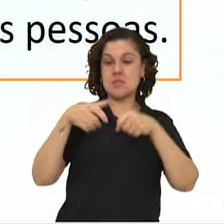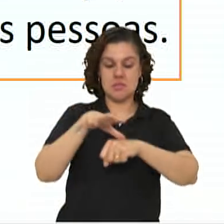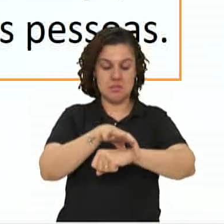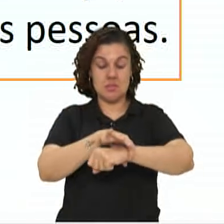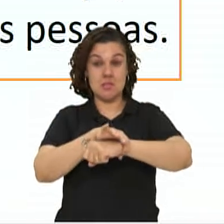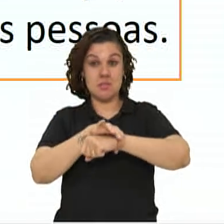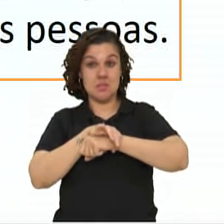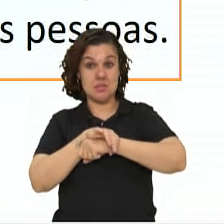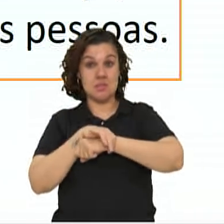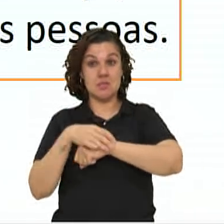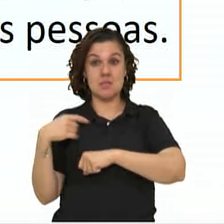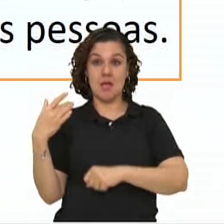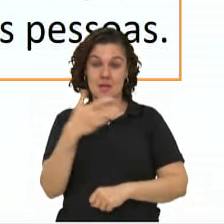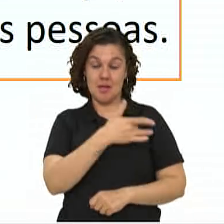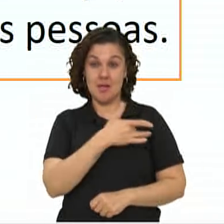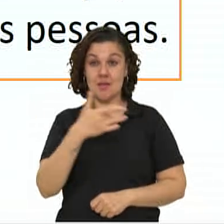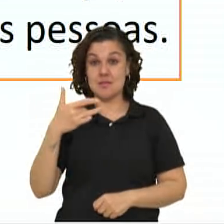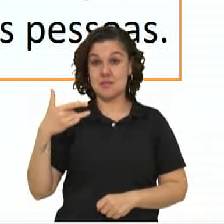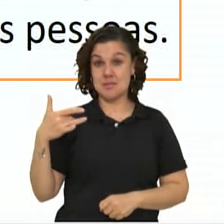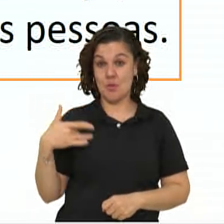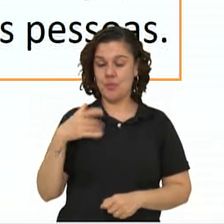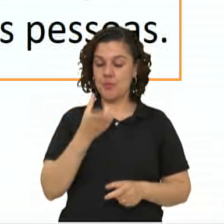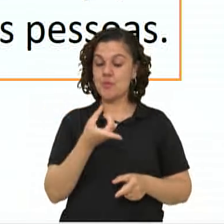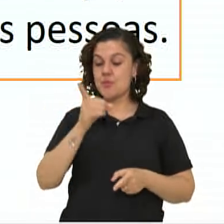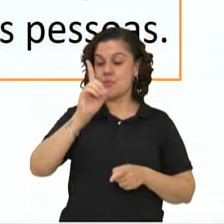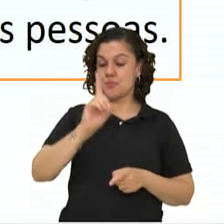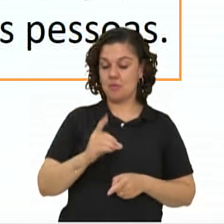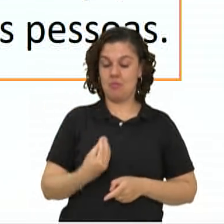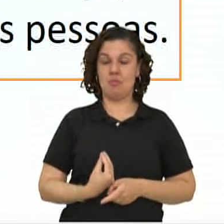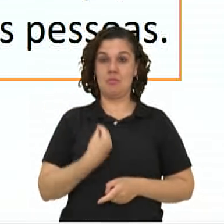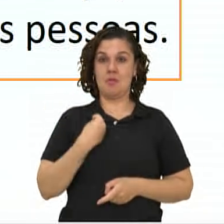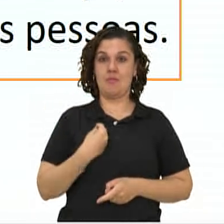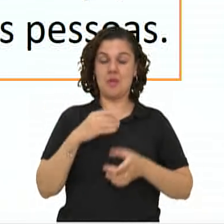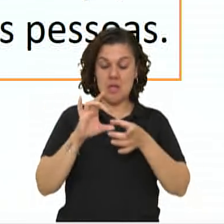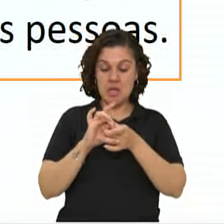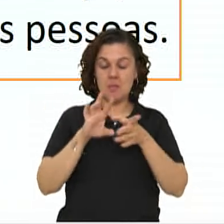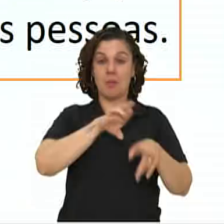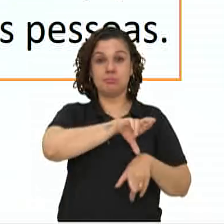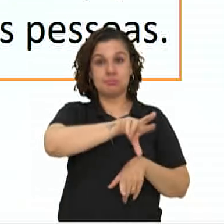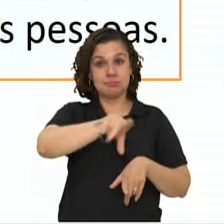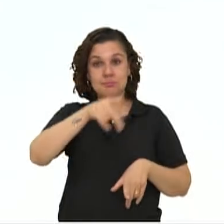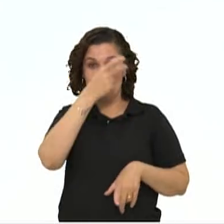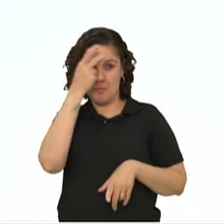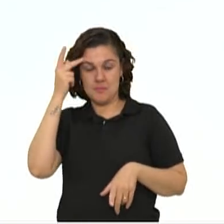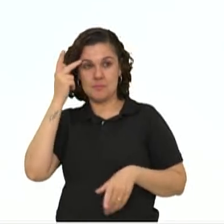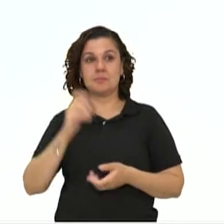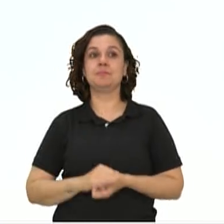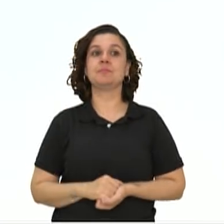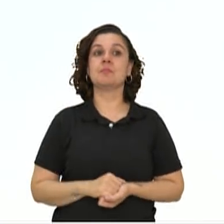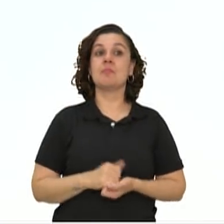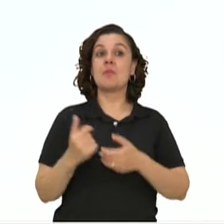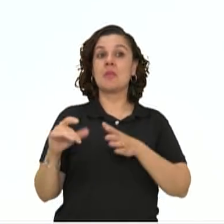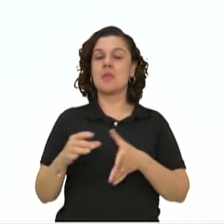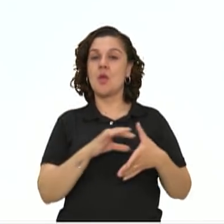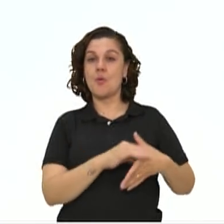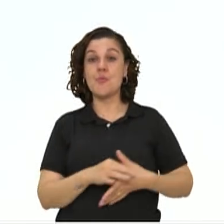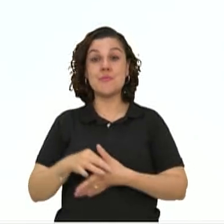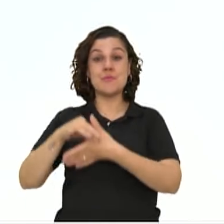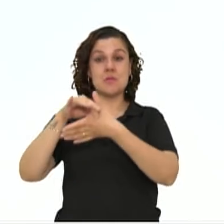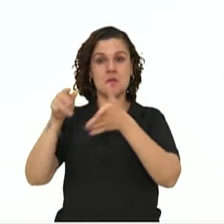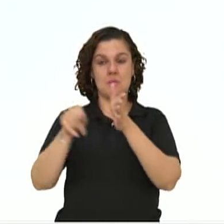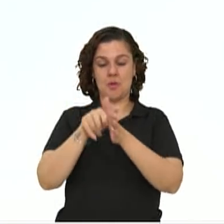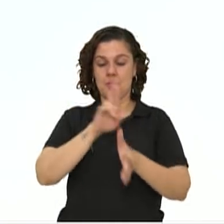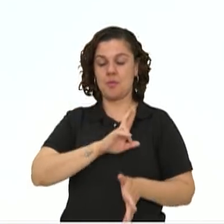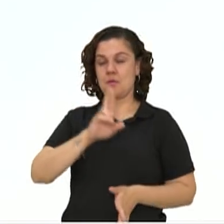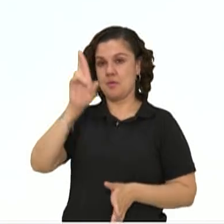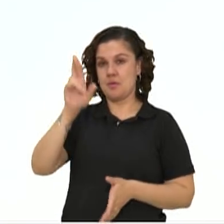proteger a segurança, a saúde, o direito à vida e a liberdade das demais pessoas. Os líderes